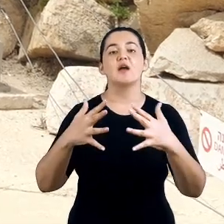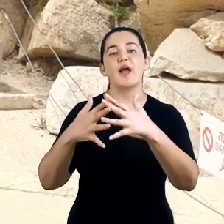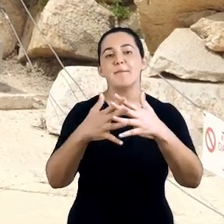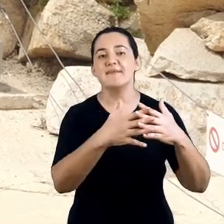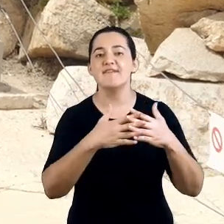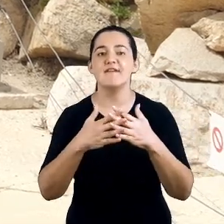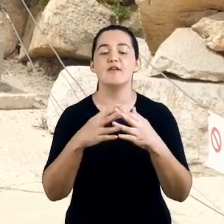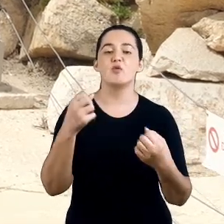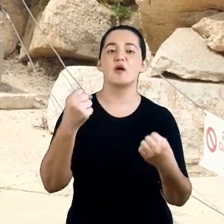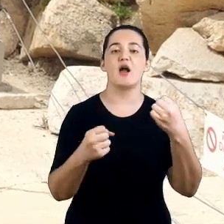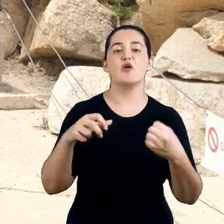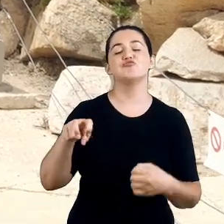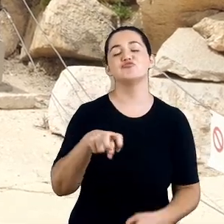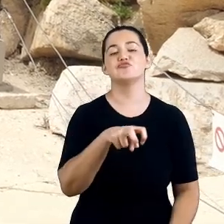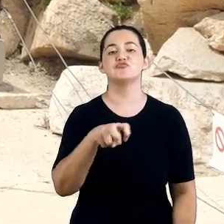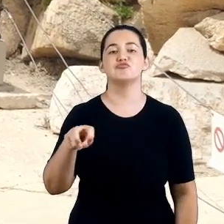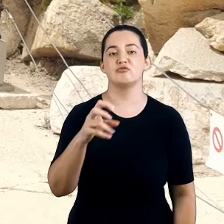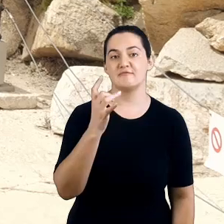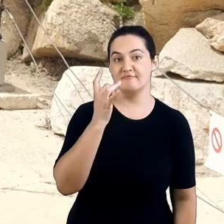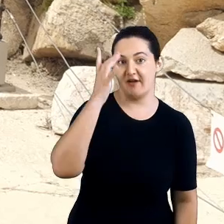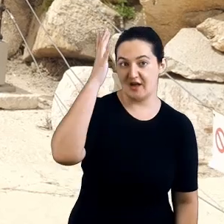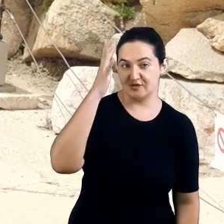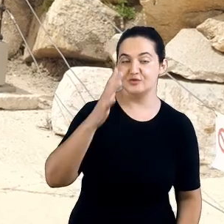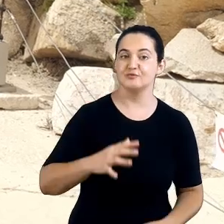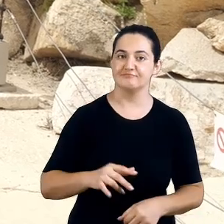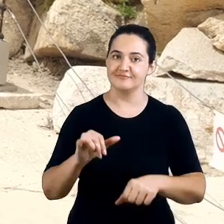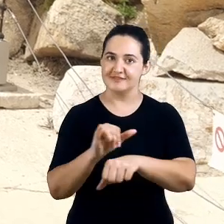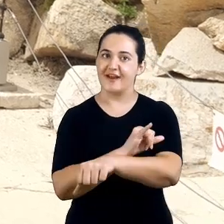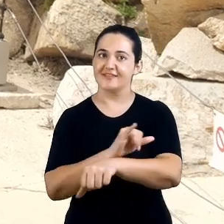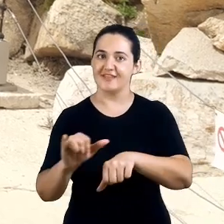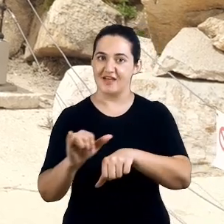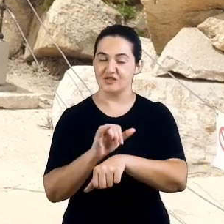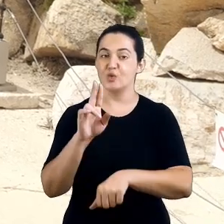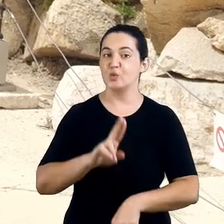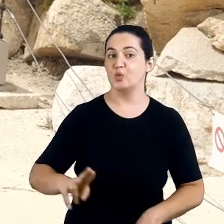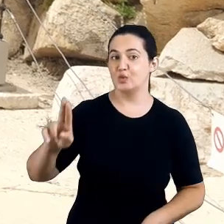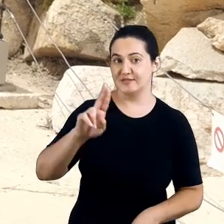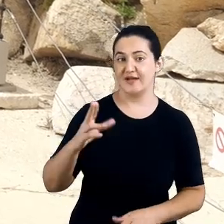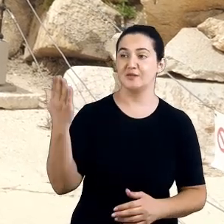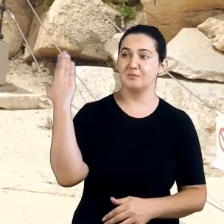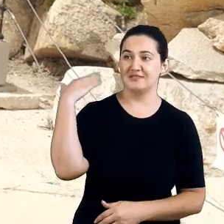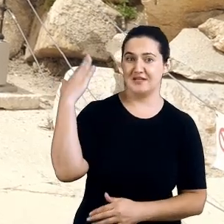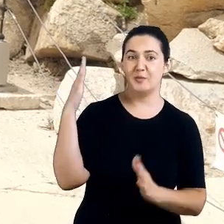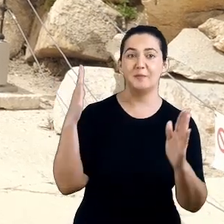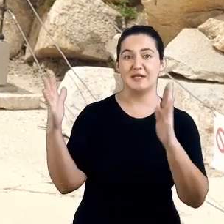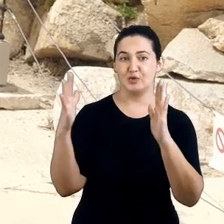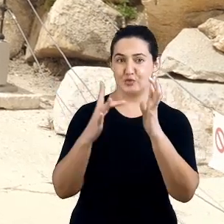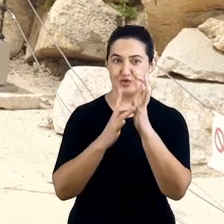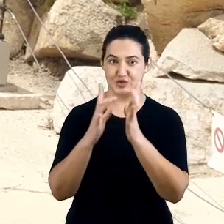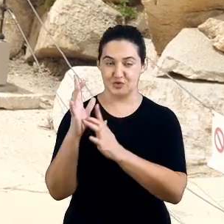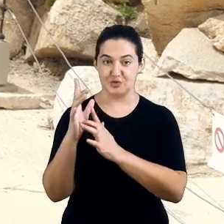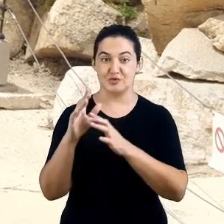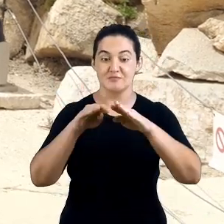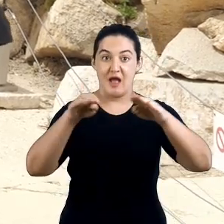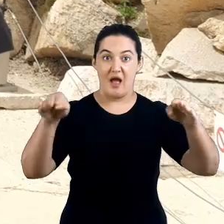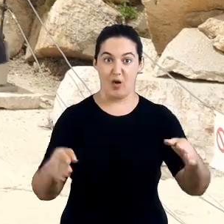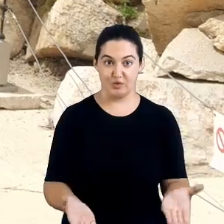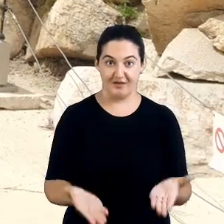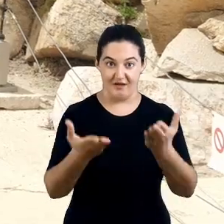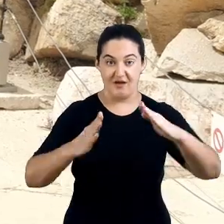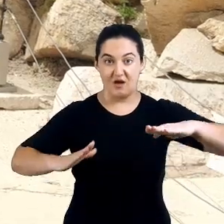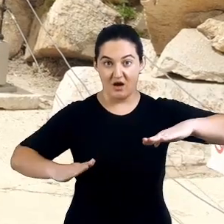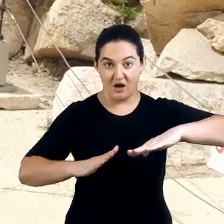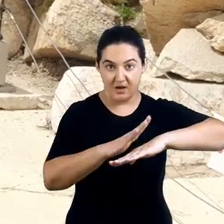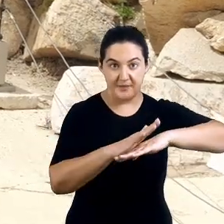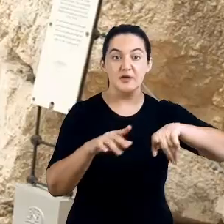a pé. Como foi colocado, é bem provável que esta técnica também fosse usada aqui na época de Jesus, tanto na rampa do altar que ficava lá